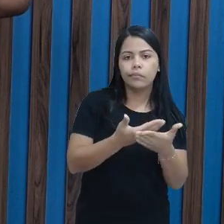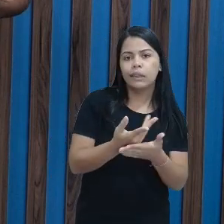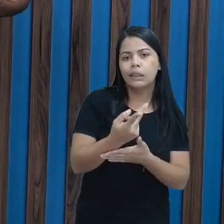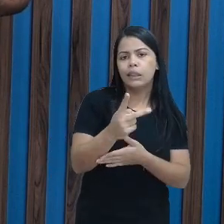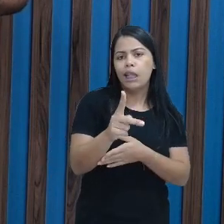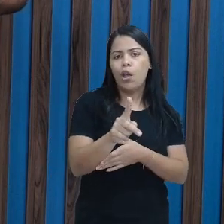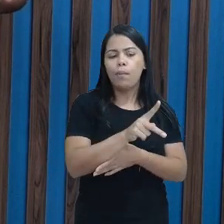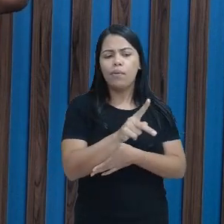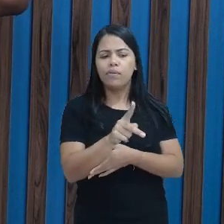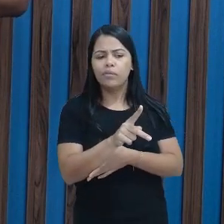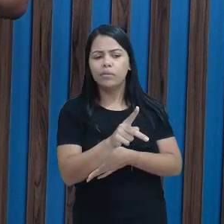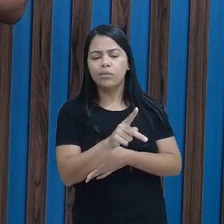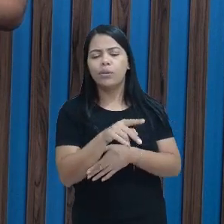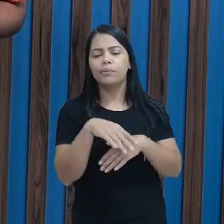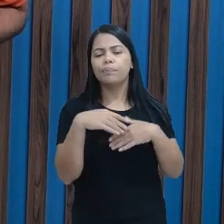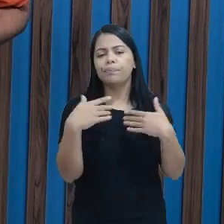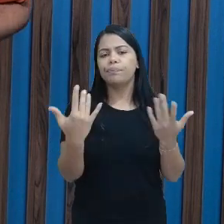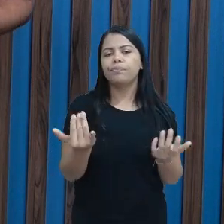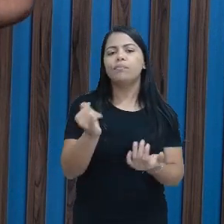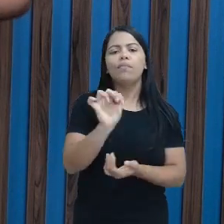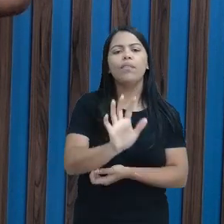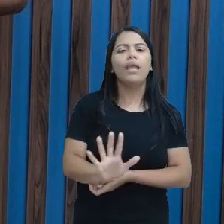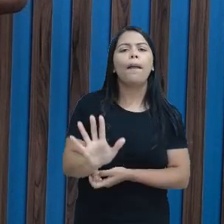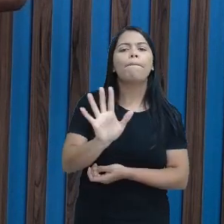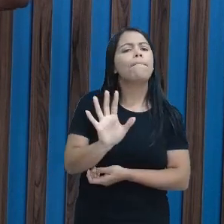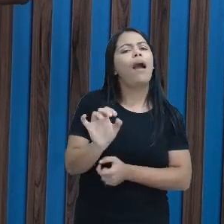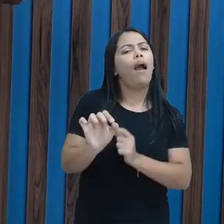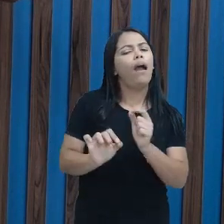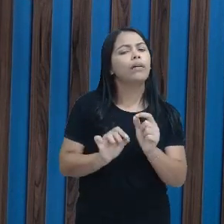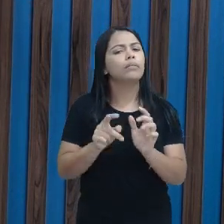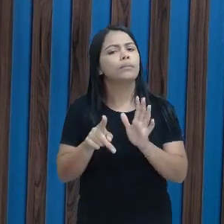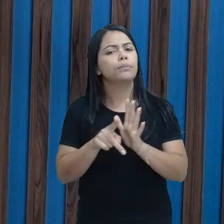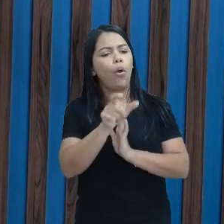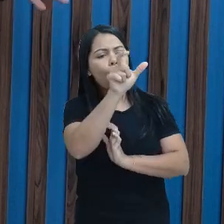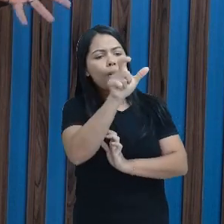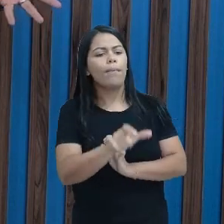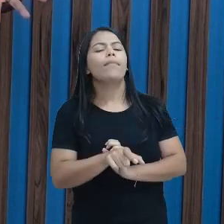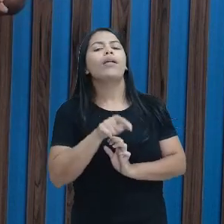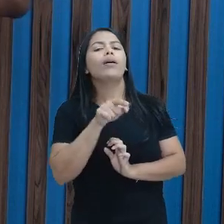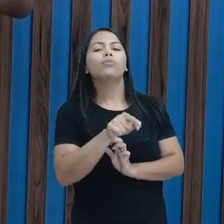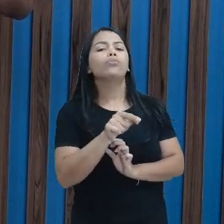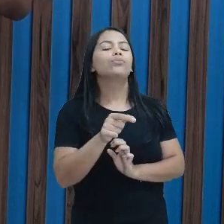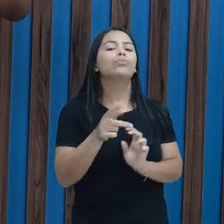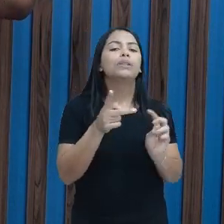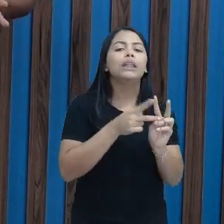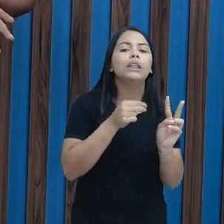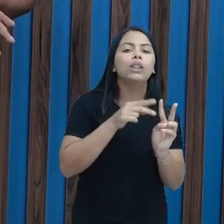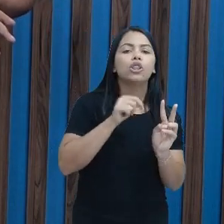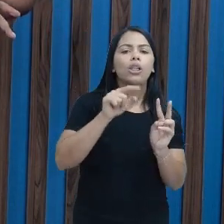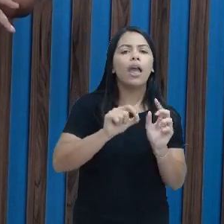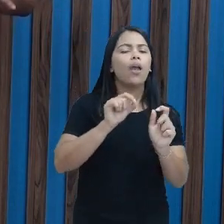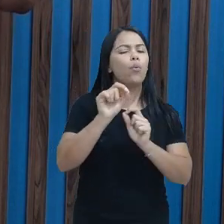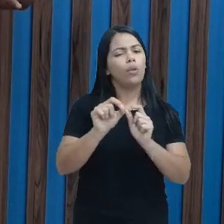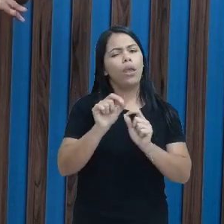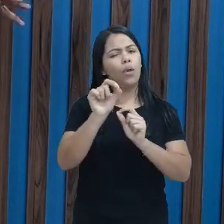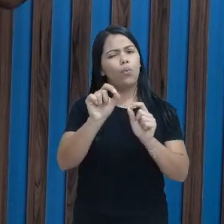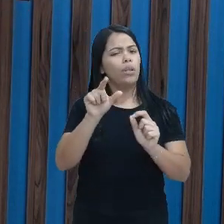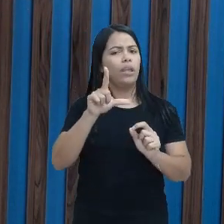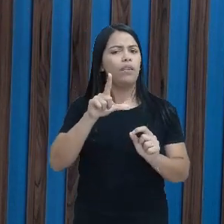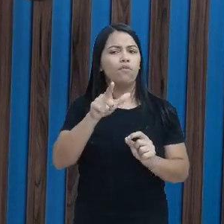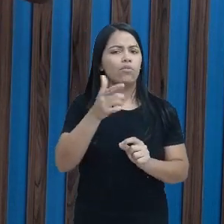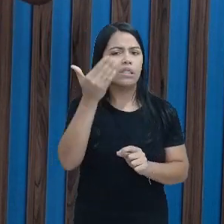imagem do indígena, o que é o indígena para você? O que é que está na sua mente, no seu imaginário social, quando a gente